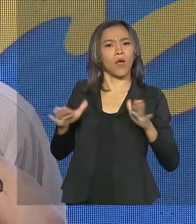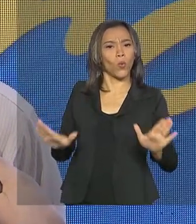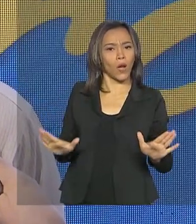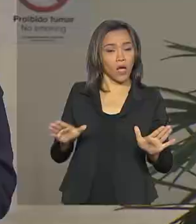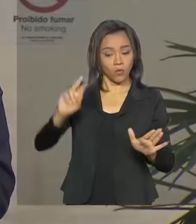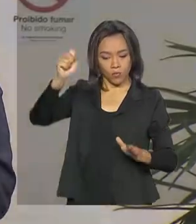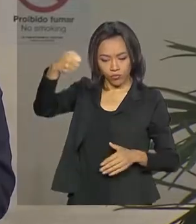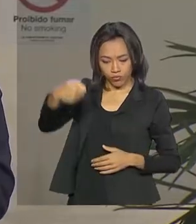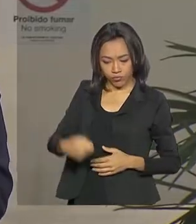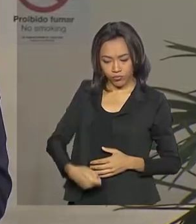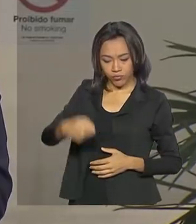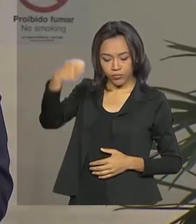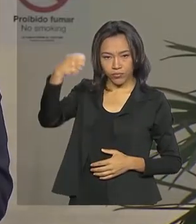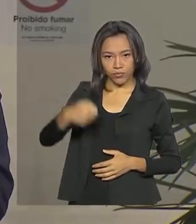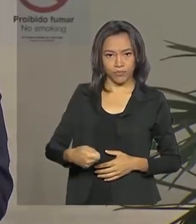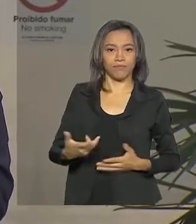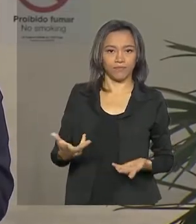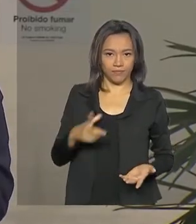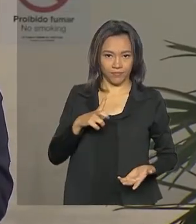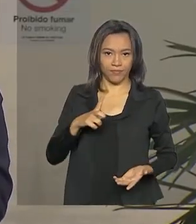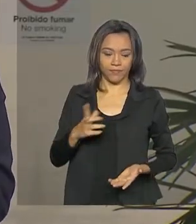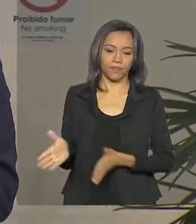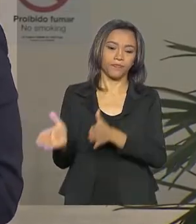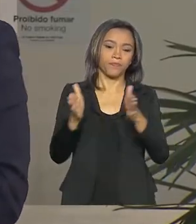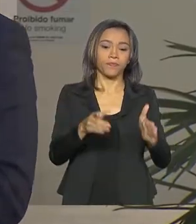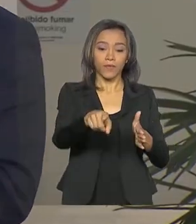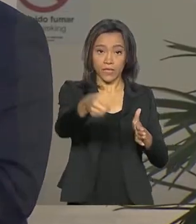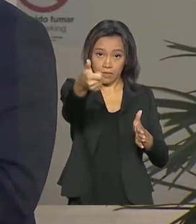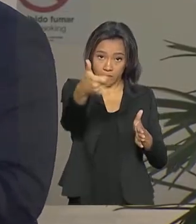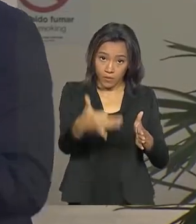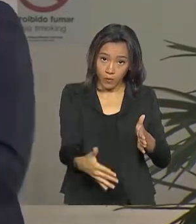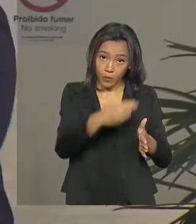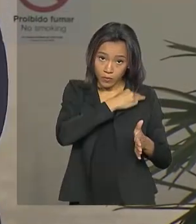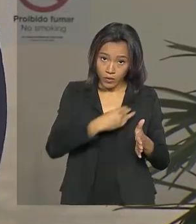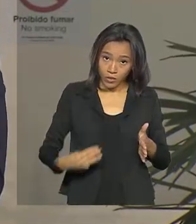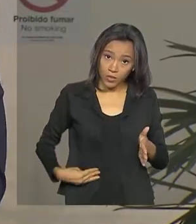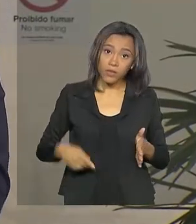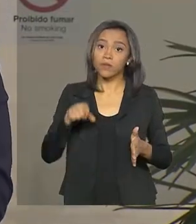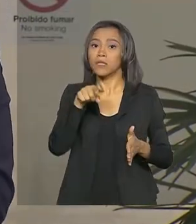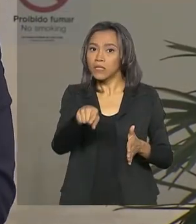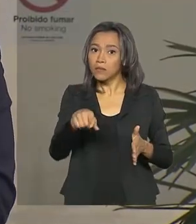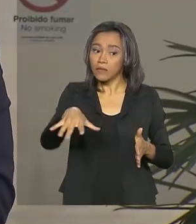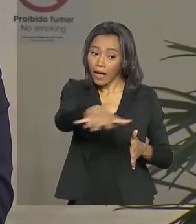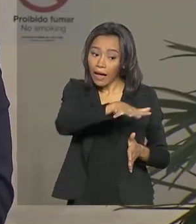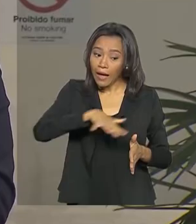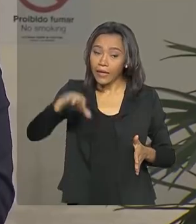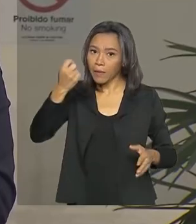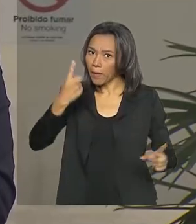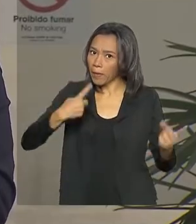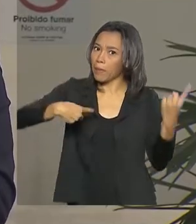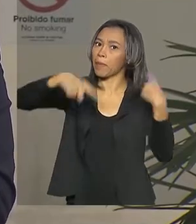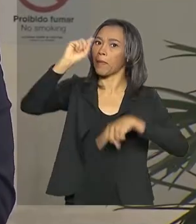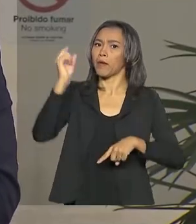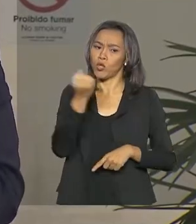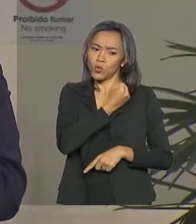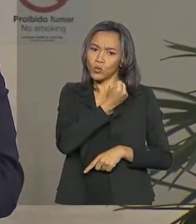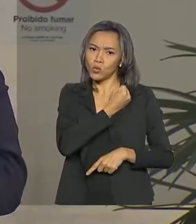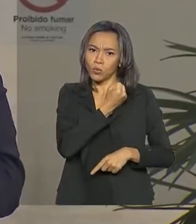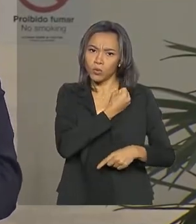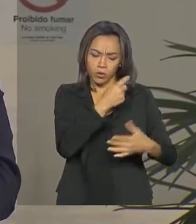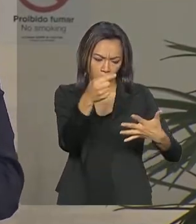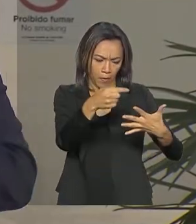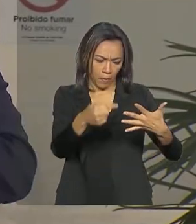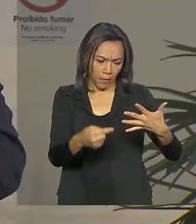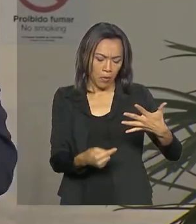-x exclusivo. Para o ministro da Infraestrutura, o setor aeroportuário é promissor, e os números mostram que o governo